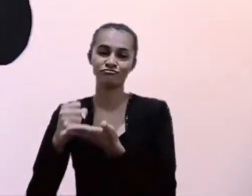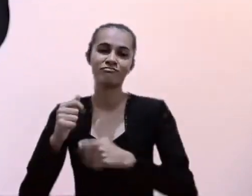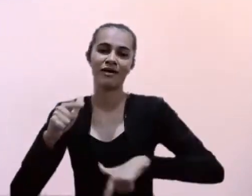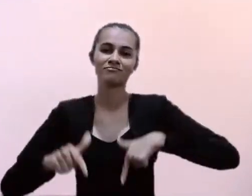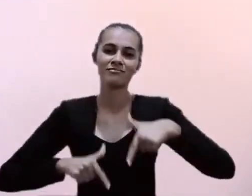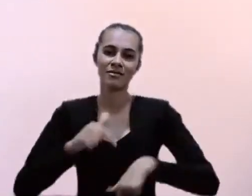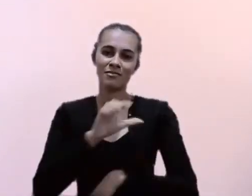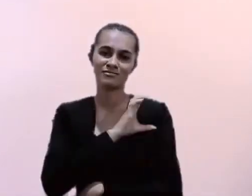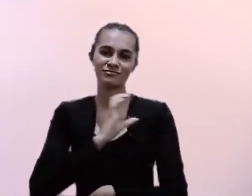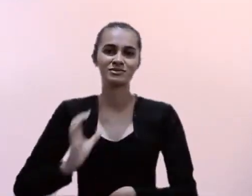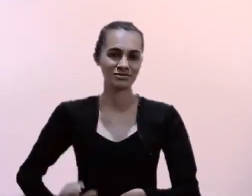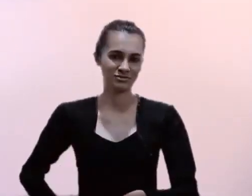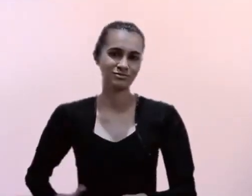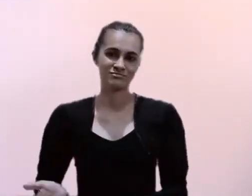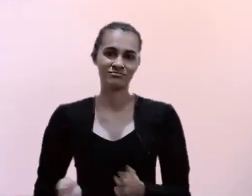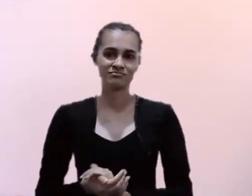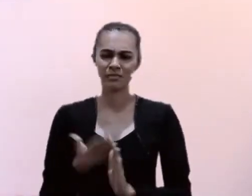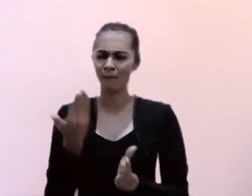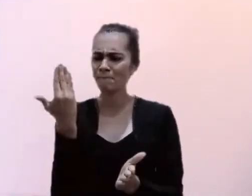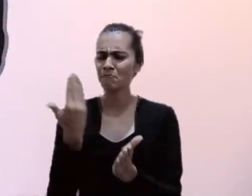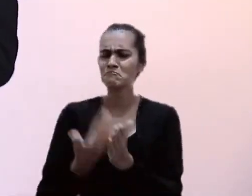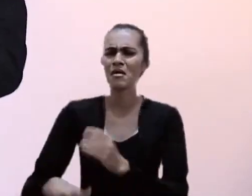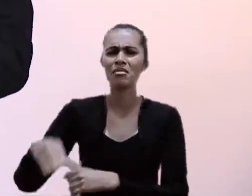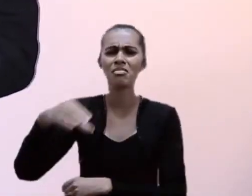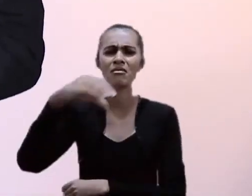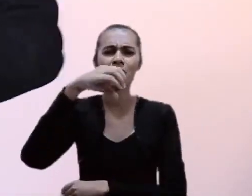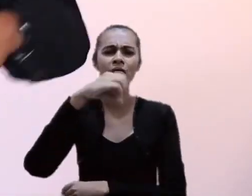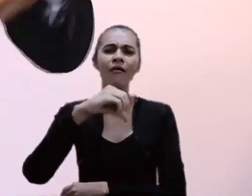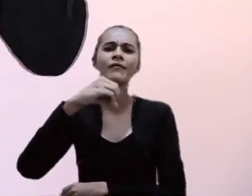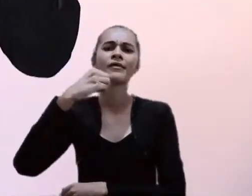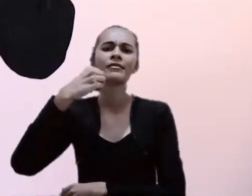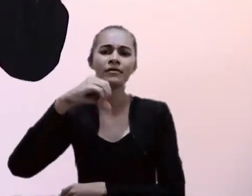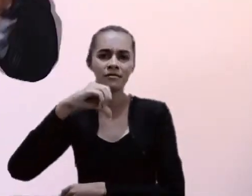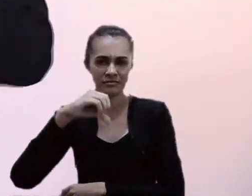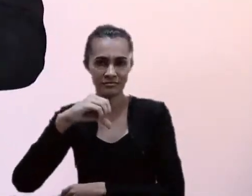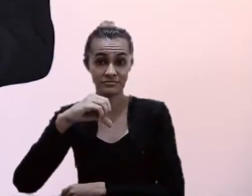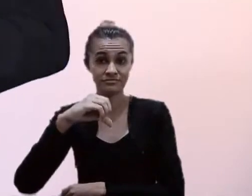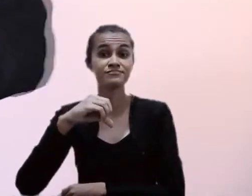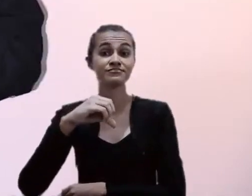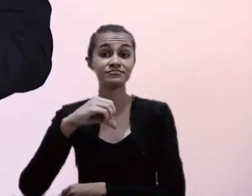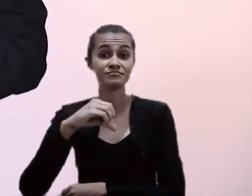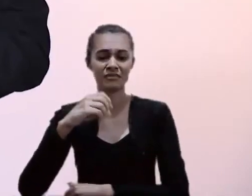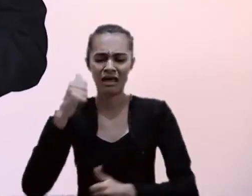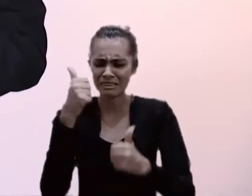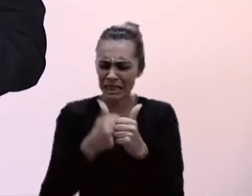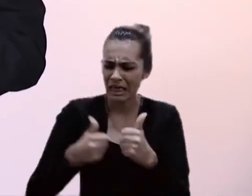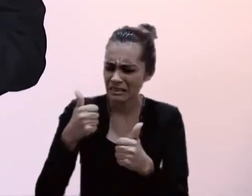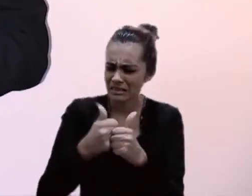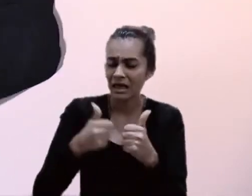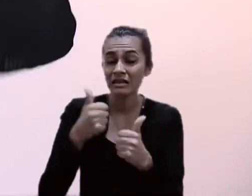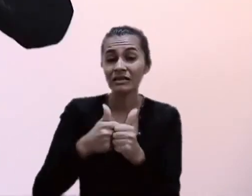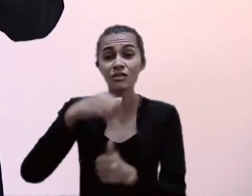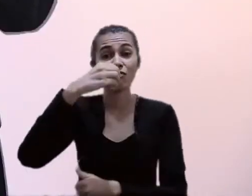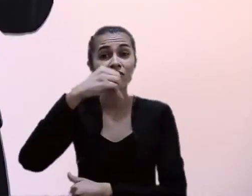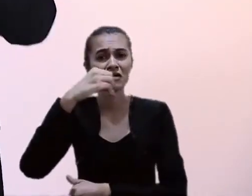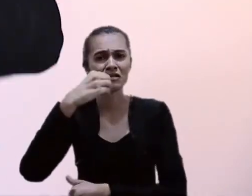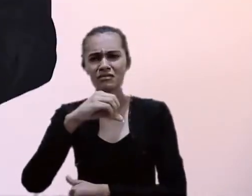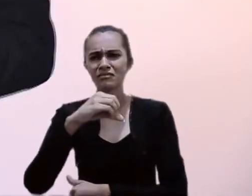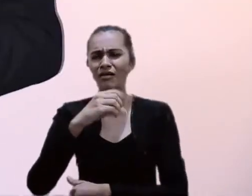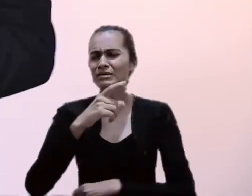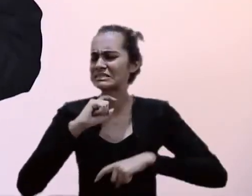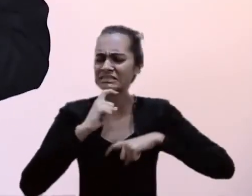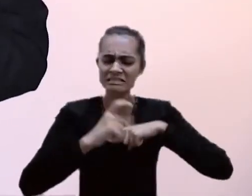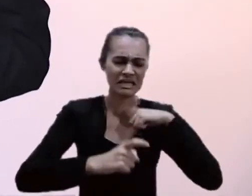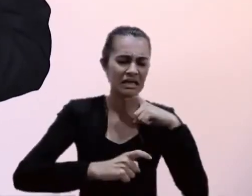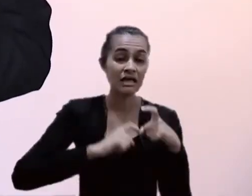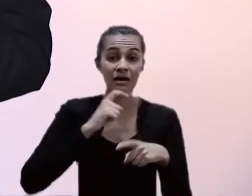ter perdido 99 oportunidades, ou tentado 99 vezes e fracassado. Se apenas uma alma